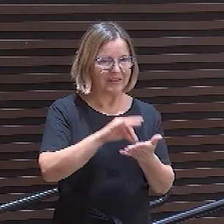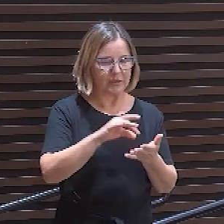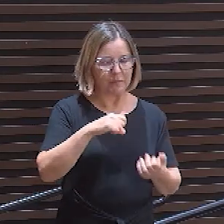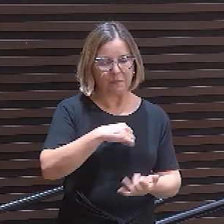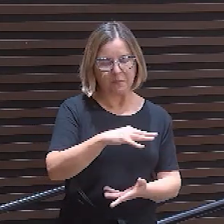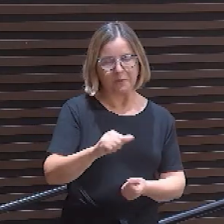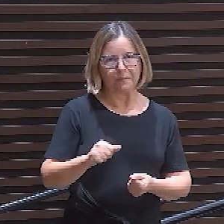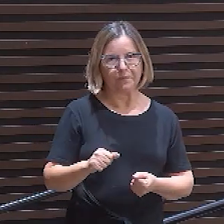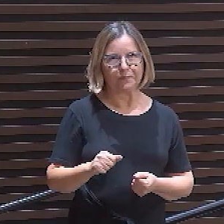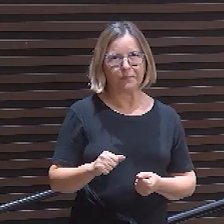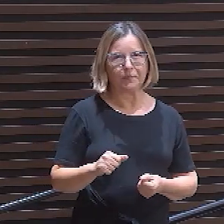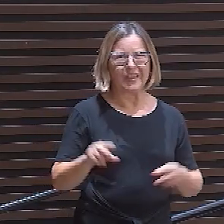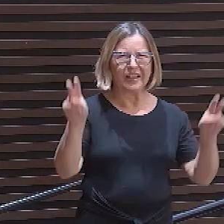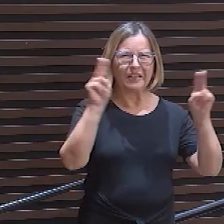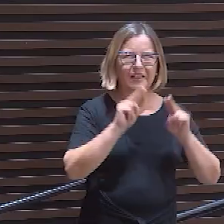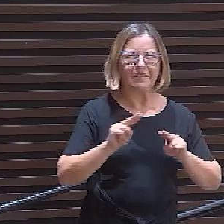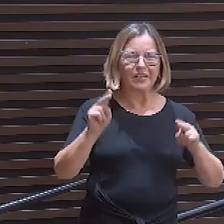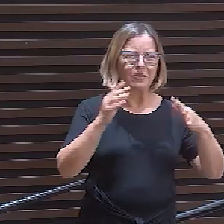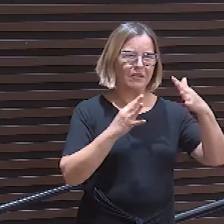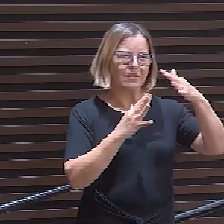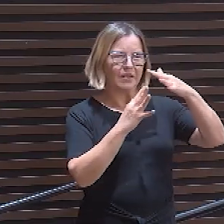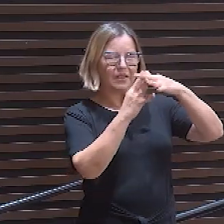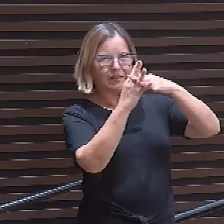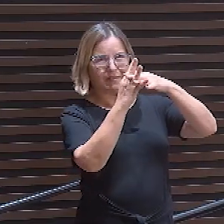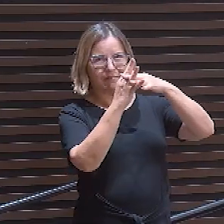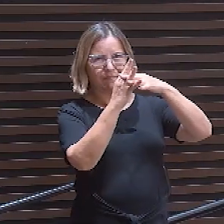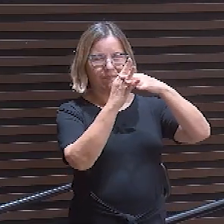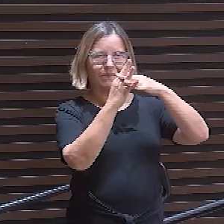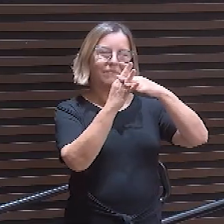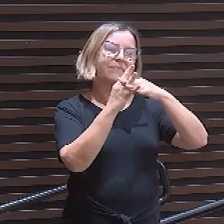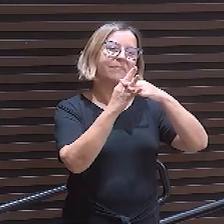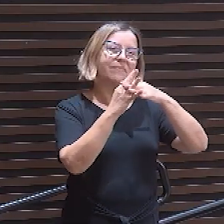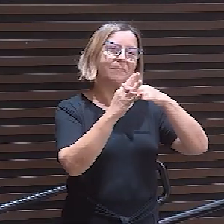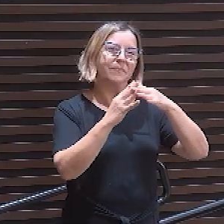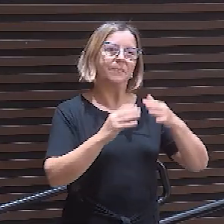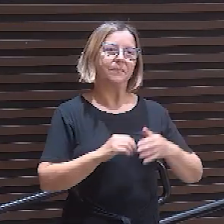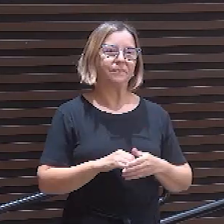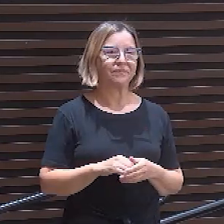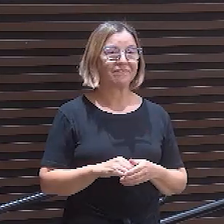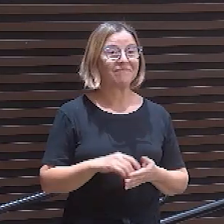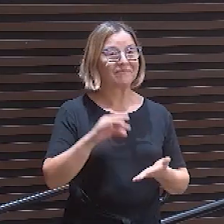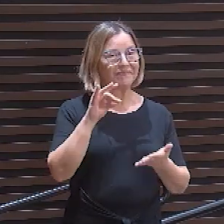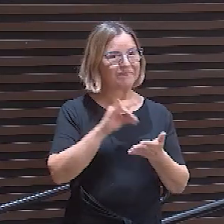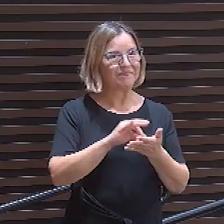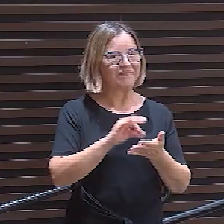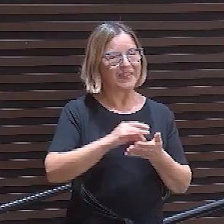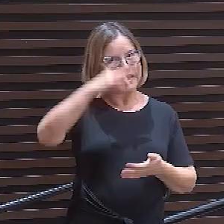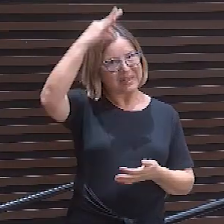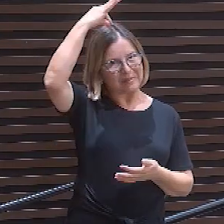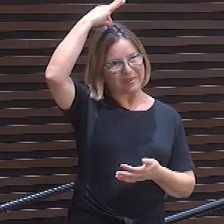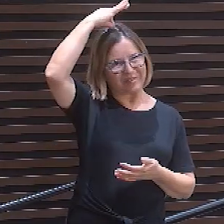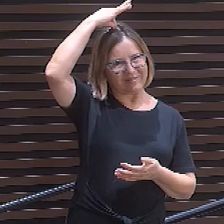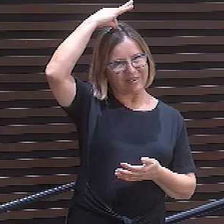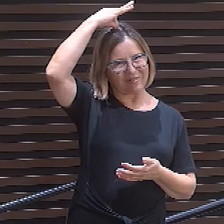que transcende o tridimensional e o temporal é a realidade espiritual